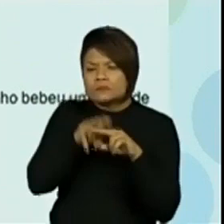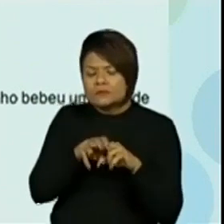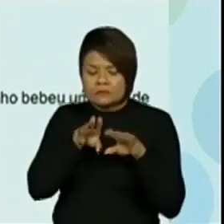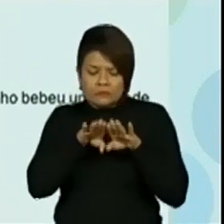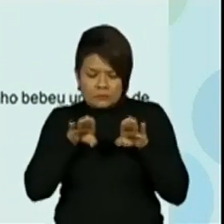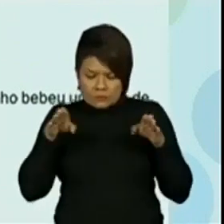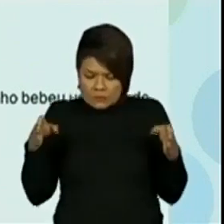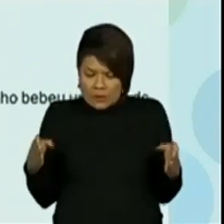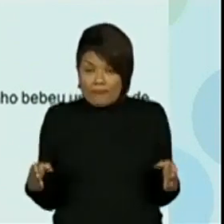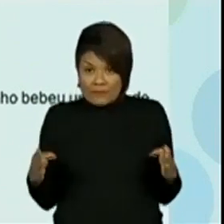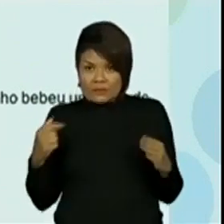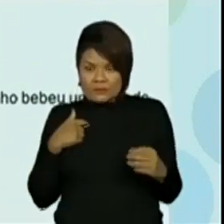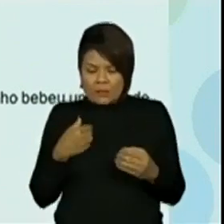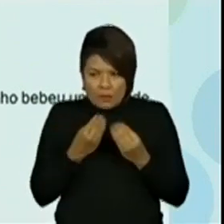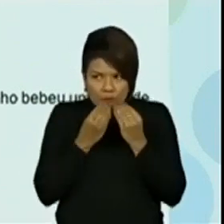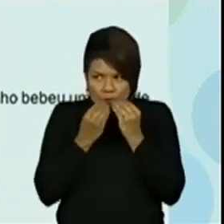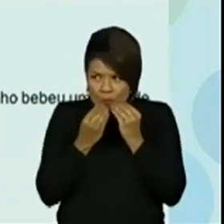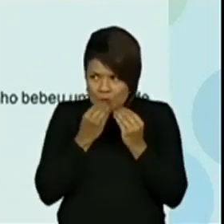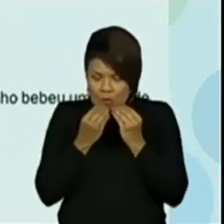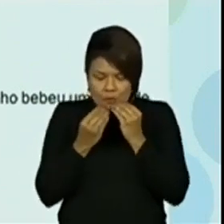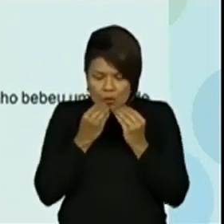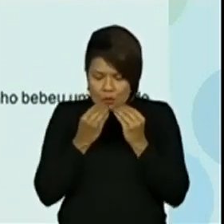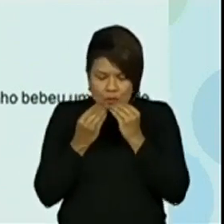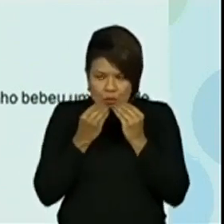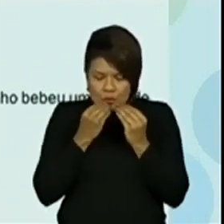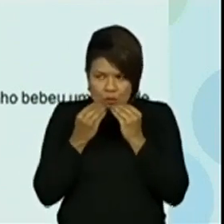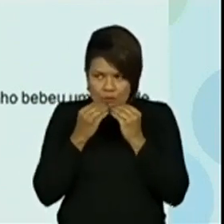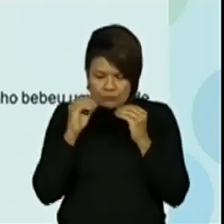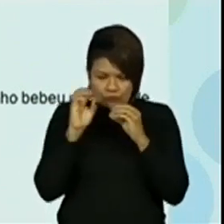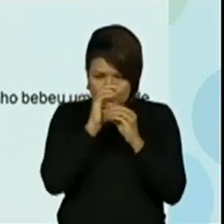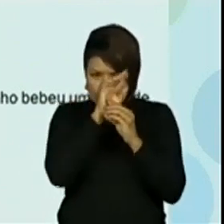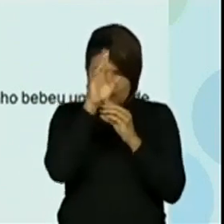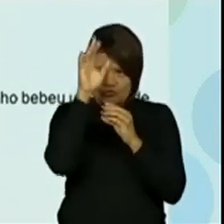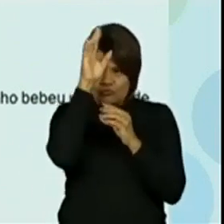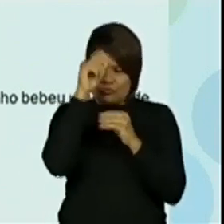mesa quando ouviu uma voz saindo da chaminé.